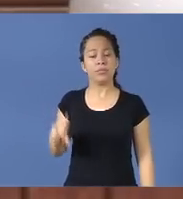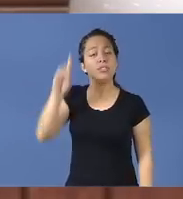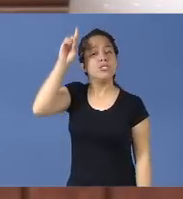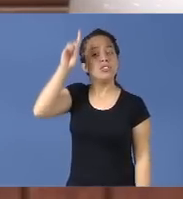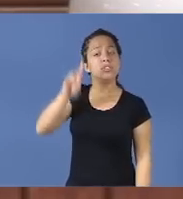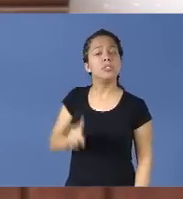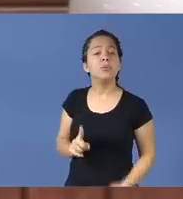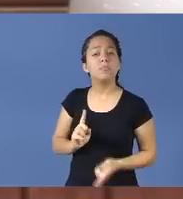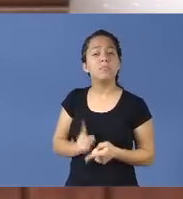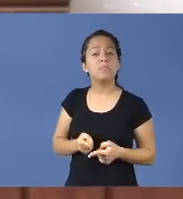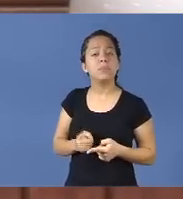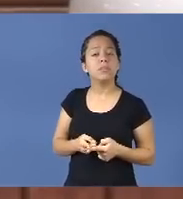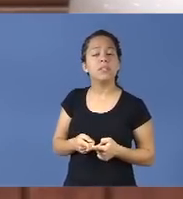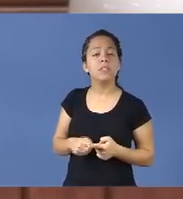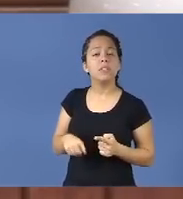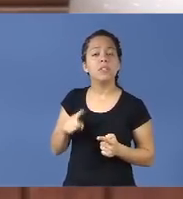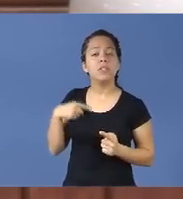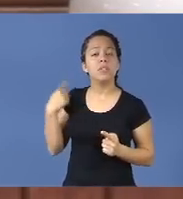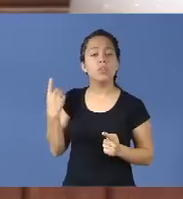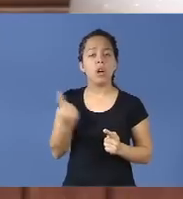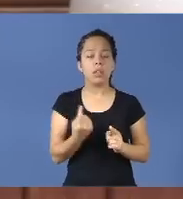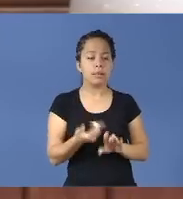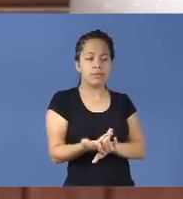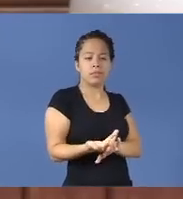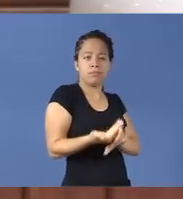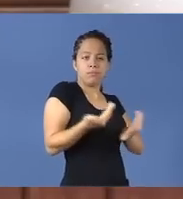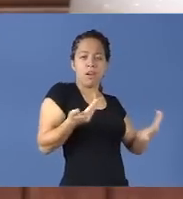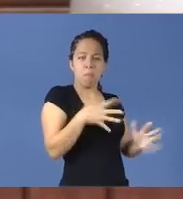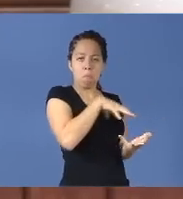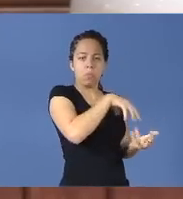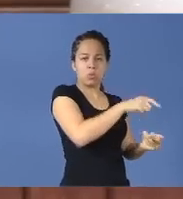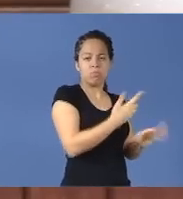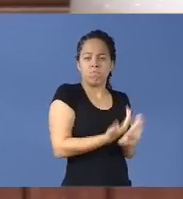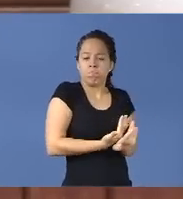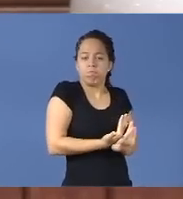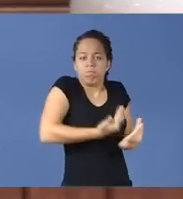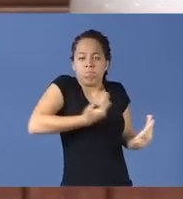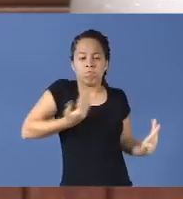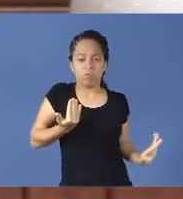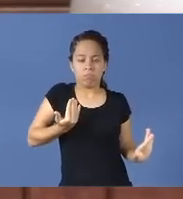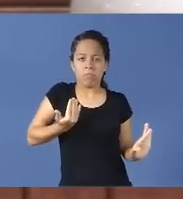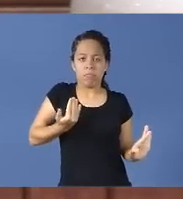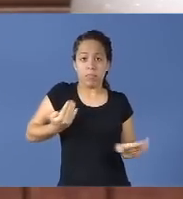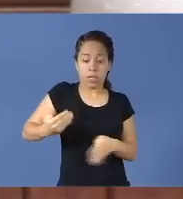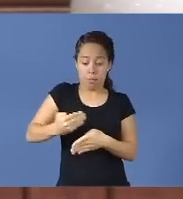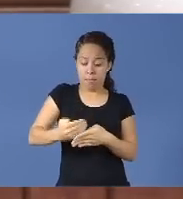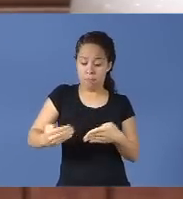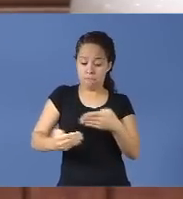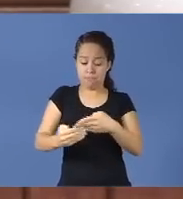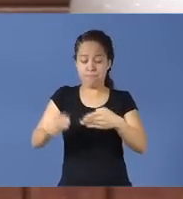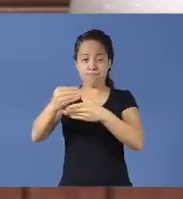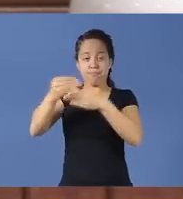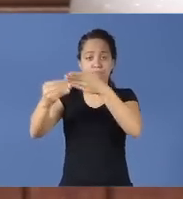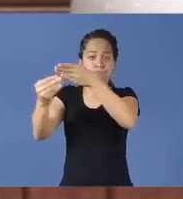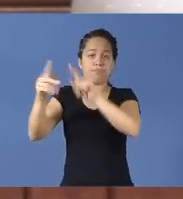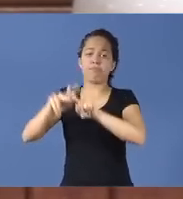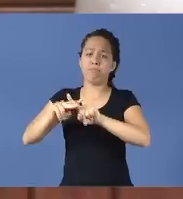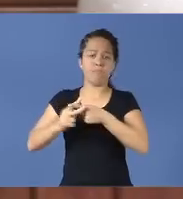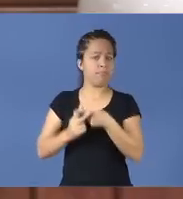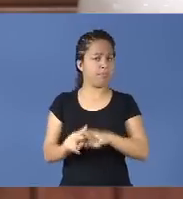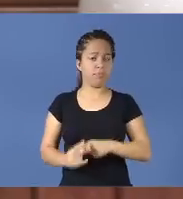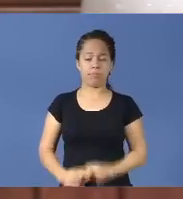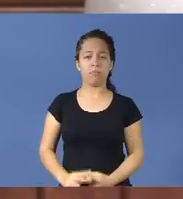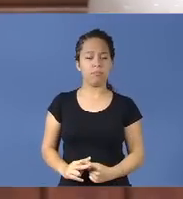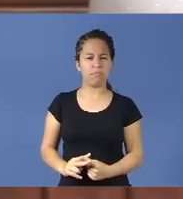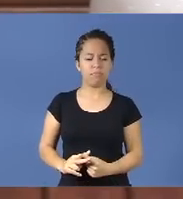ilha. Estamos numa ilha. Nós não vamos... Os muros estão sendo reconstruídos. E nós não